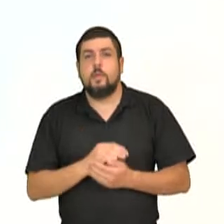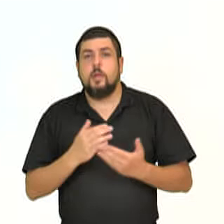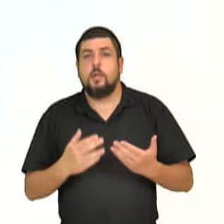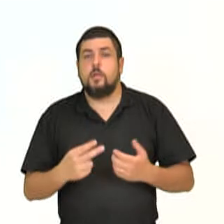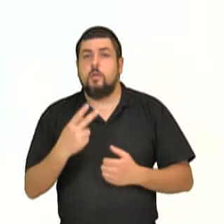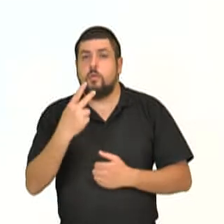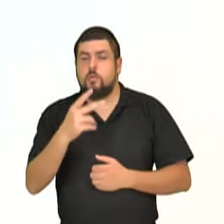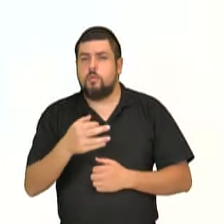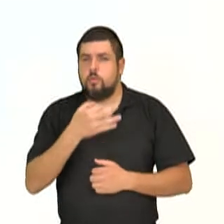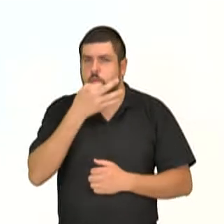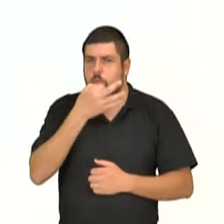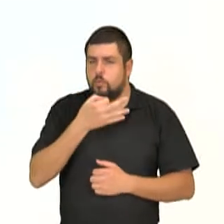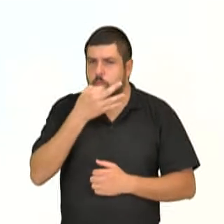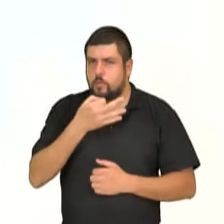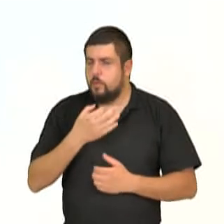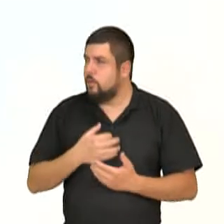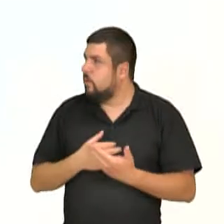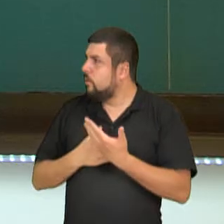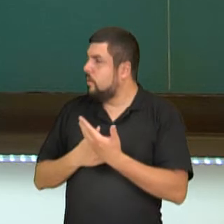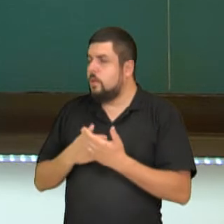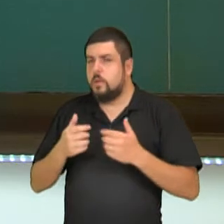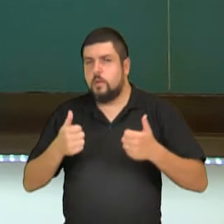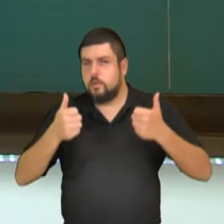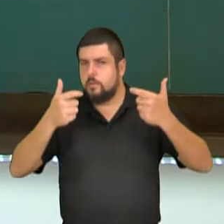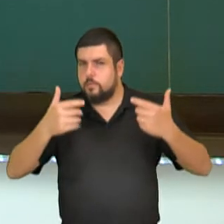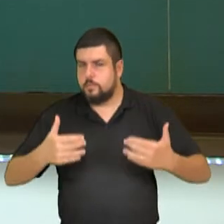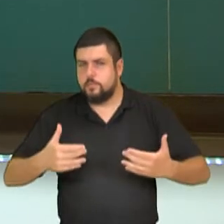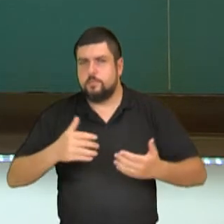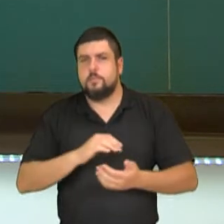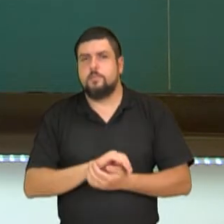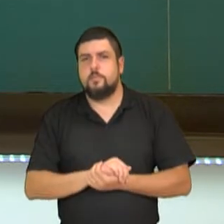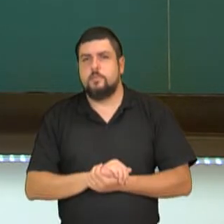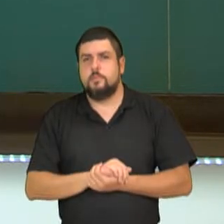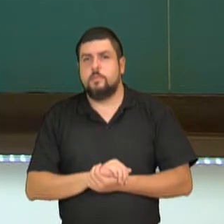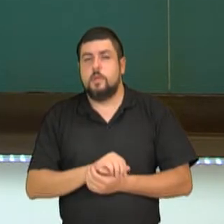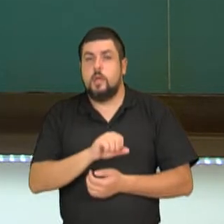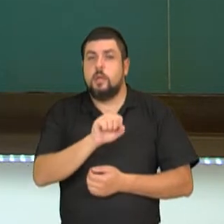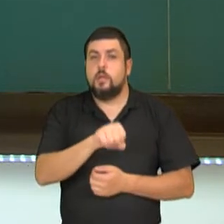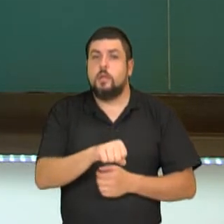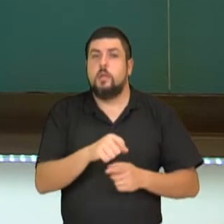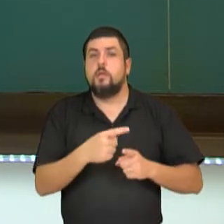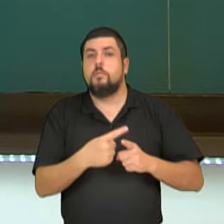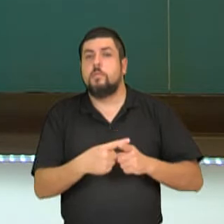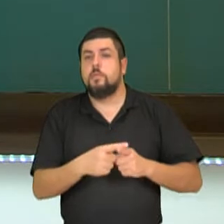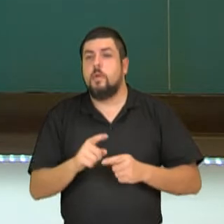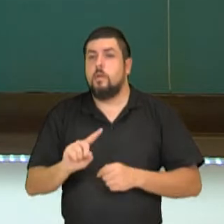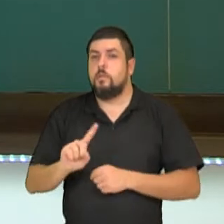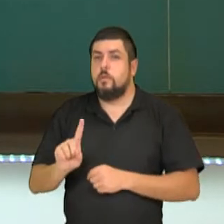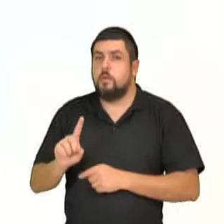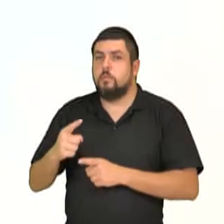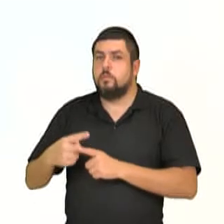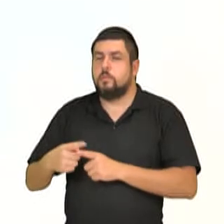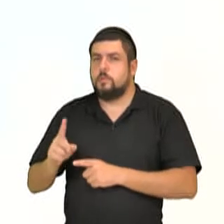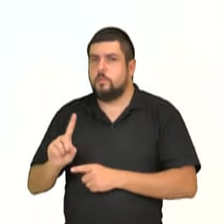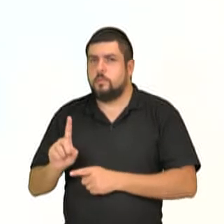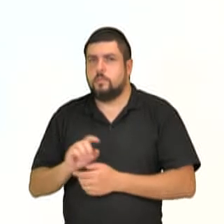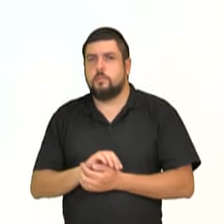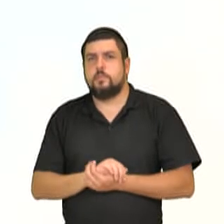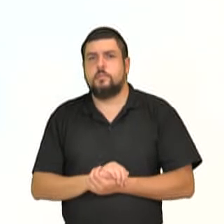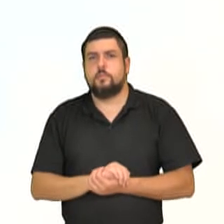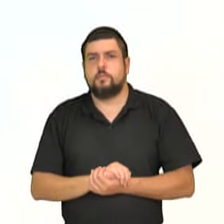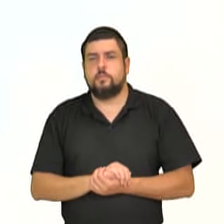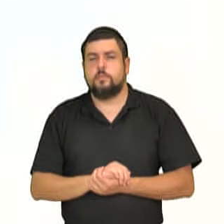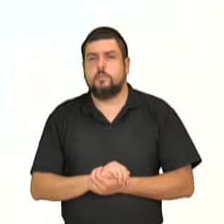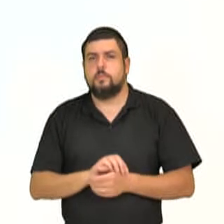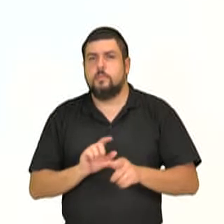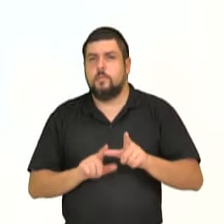opinião pessoal, tá? Explica, justifique, tá? Se sim, porque sim, se não, porque não. Letra B. Como